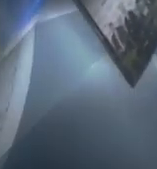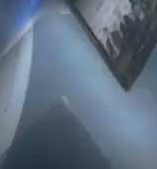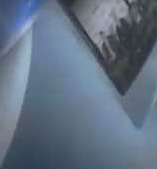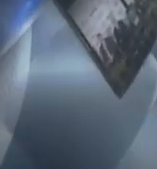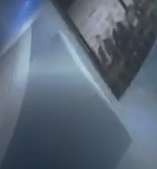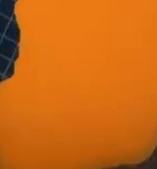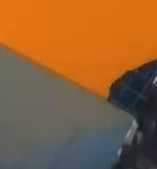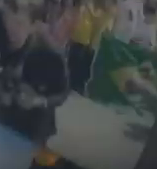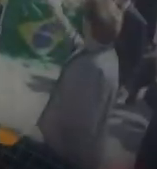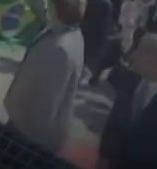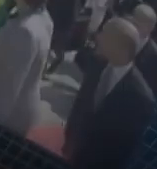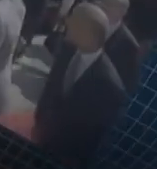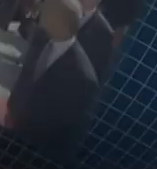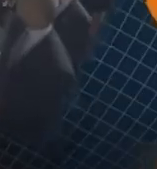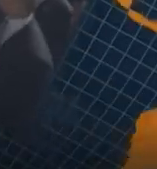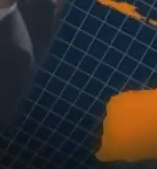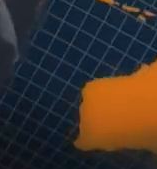Tchau.